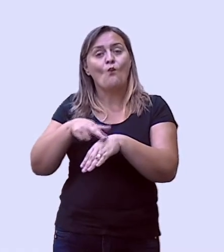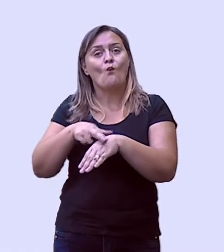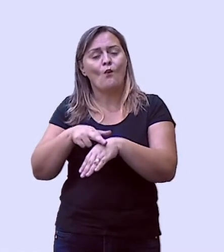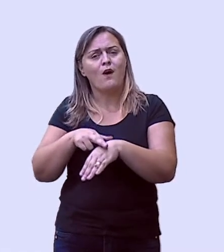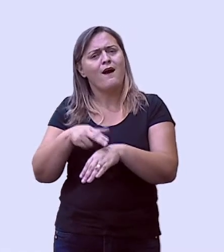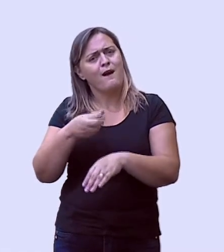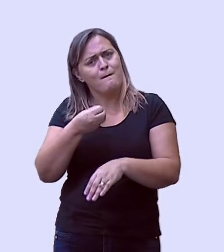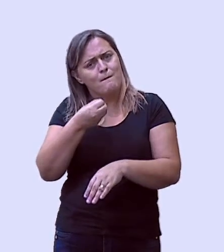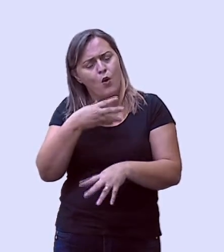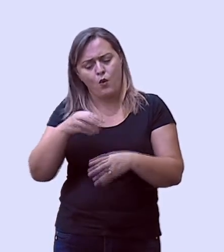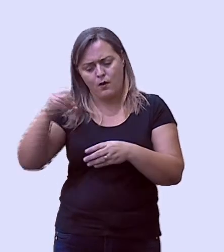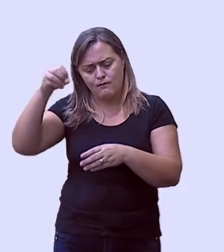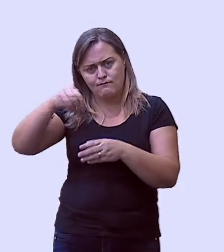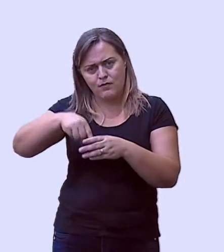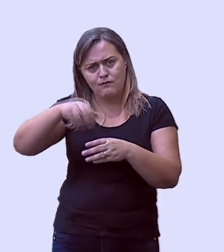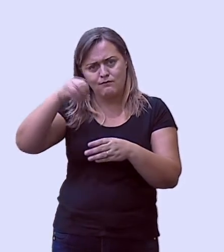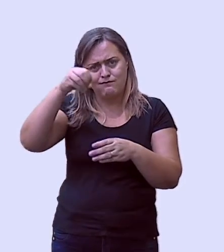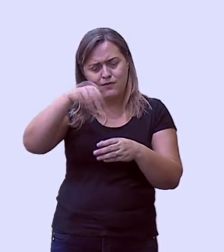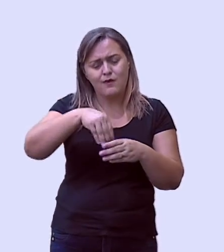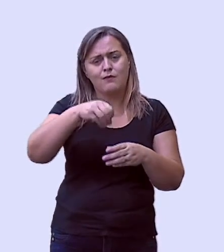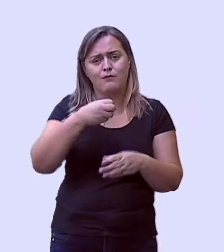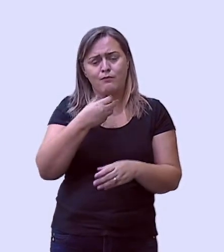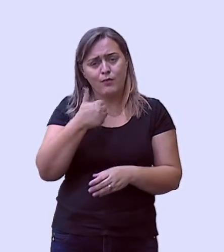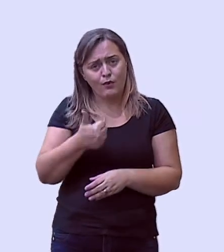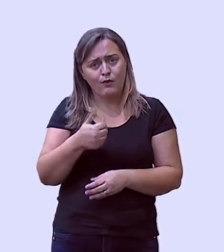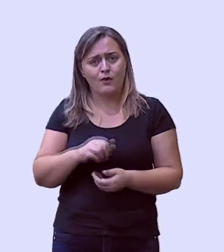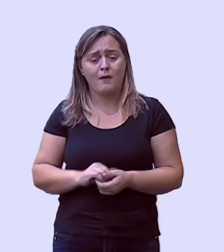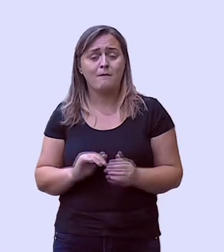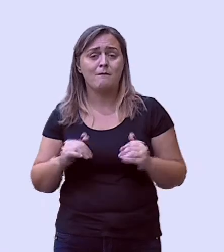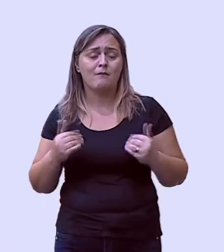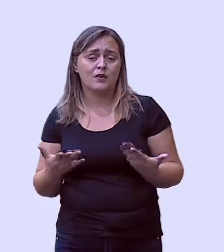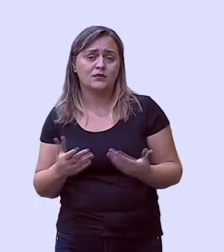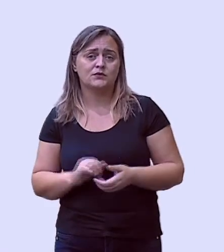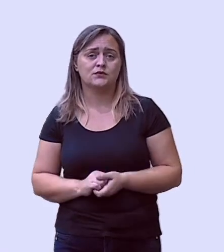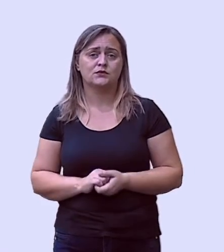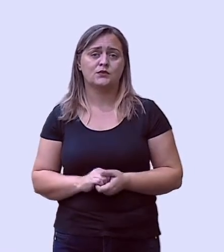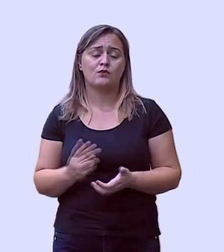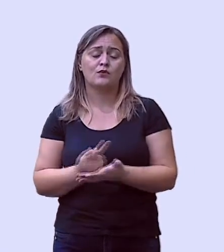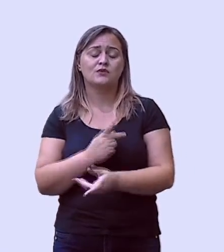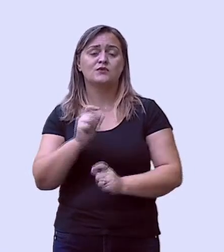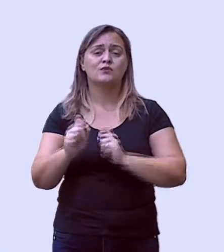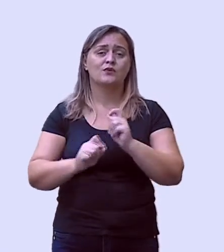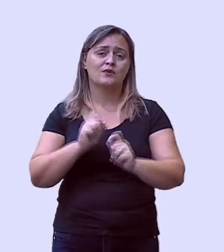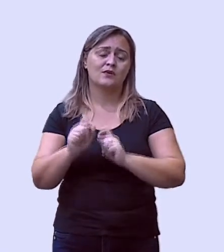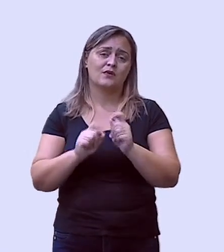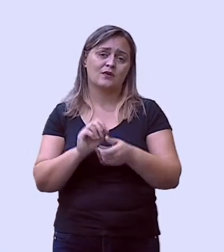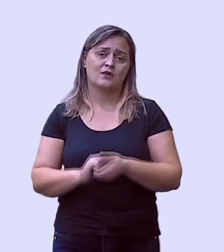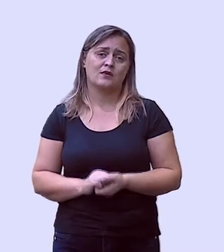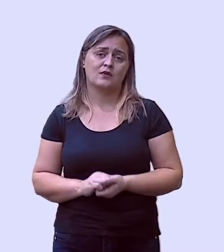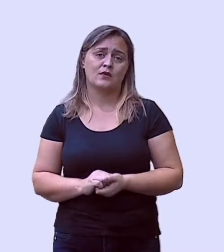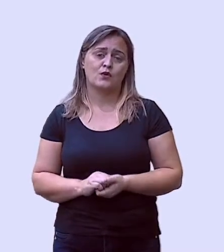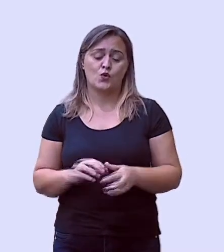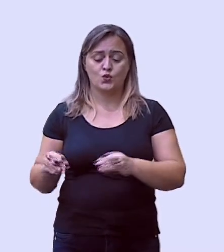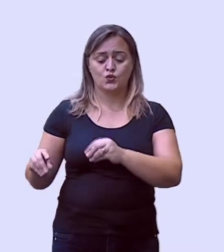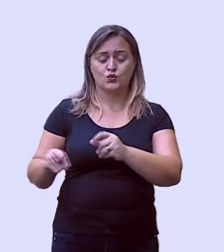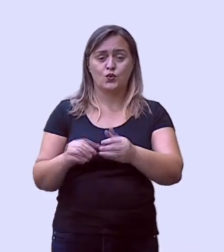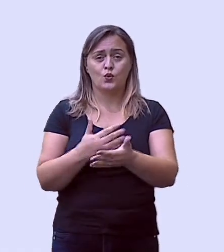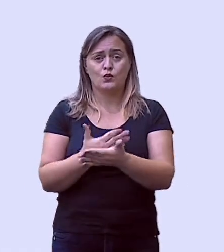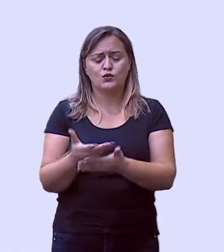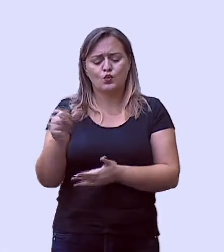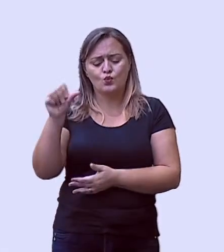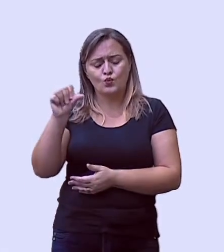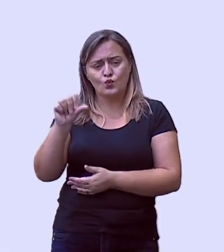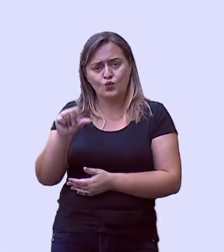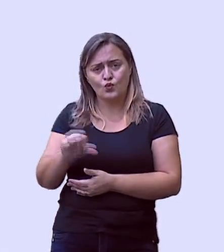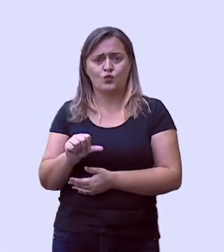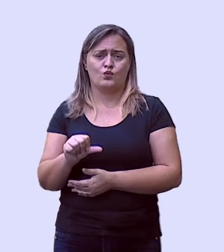sofrendo com a desertificação. Ele está ficando cada vez mais pobre, porque não tem uma rotação